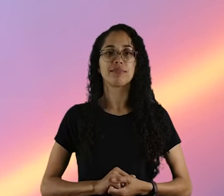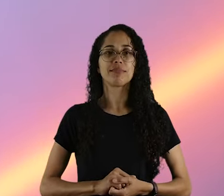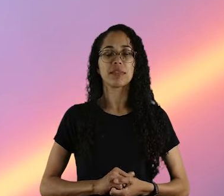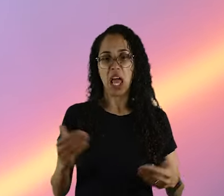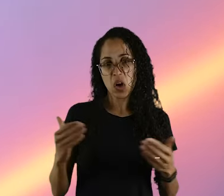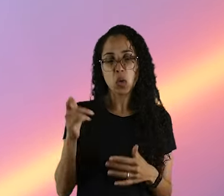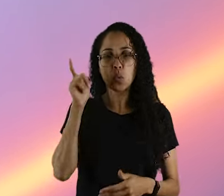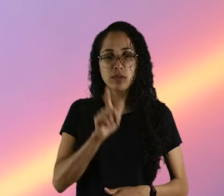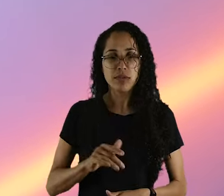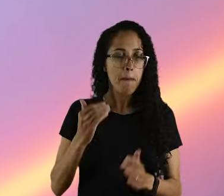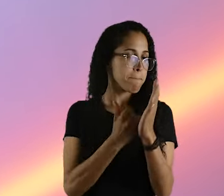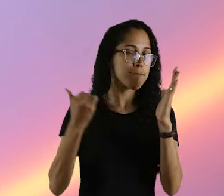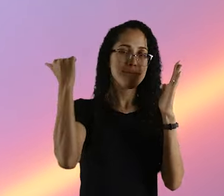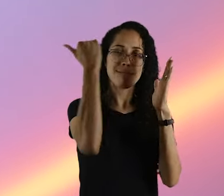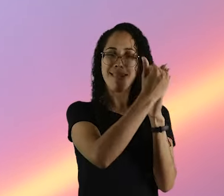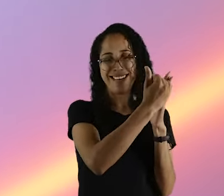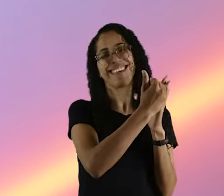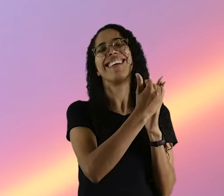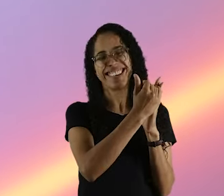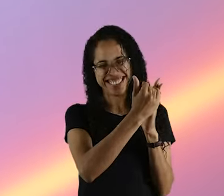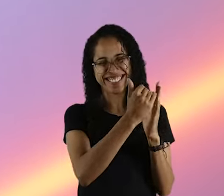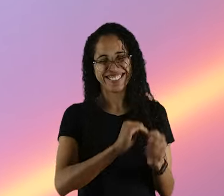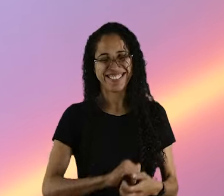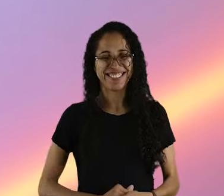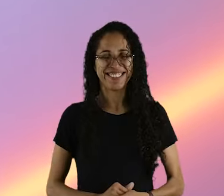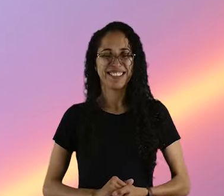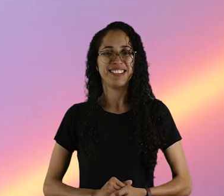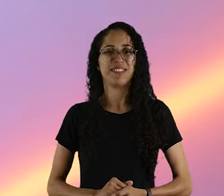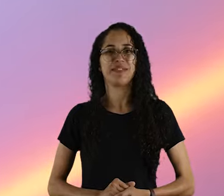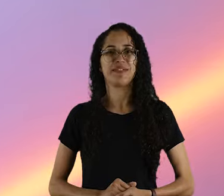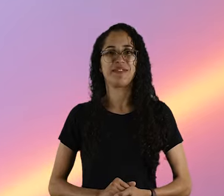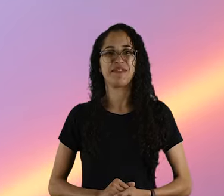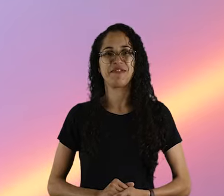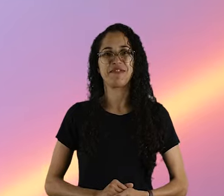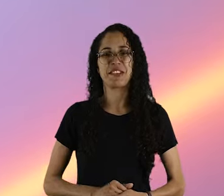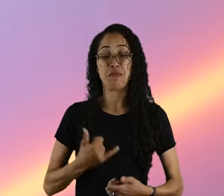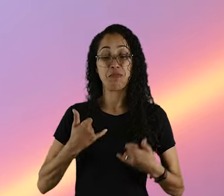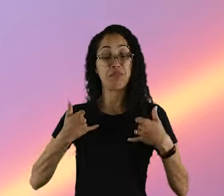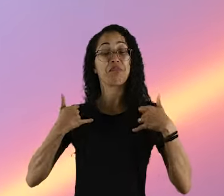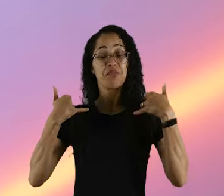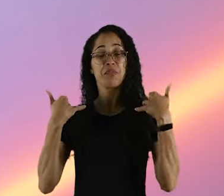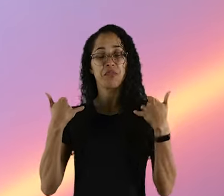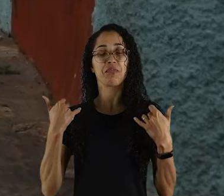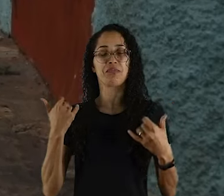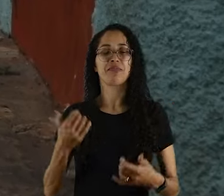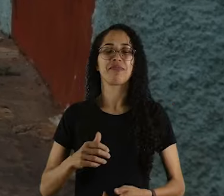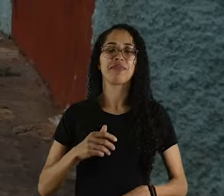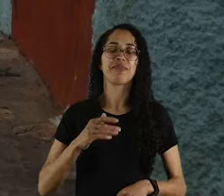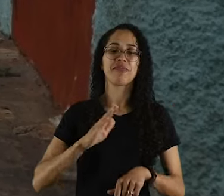E ainda vou conquistar mais, né? Com essa minha organização aí, me dá bastante orgulho, sim.